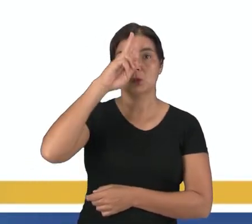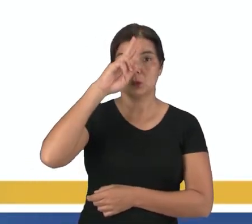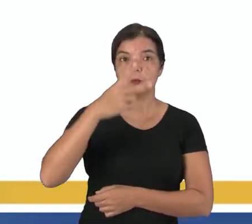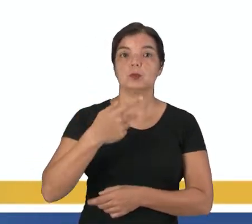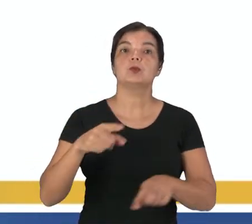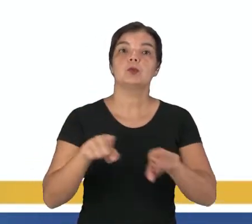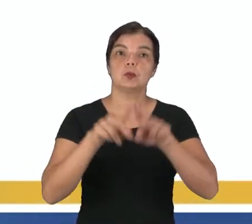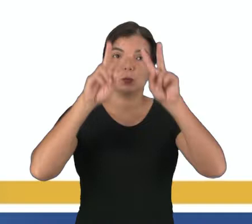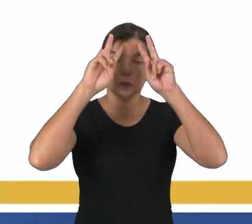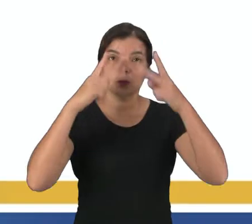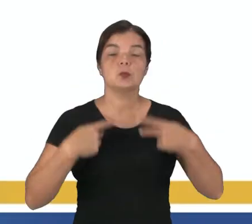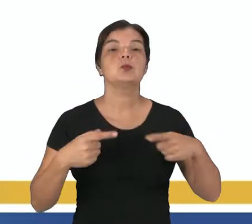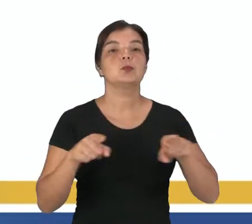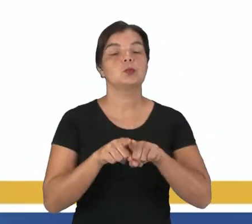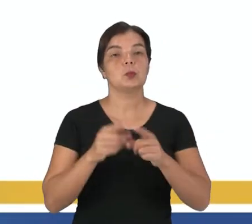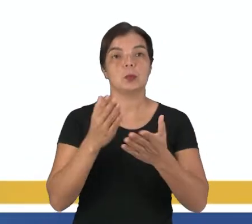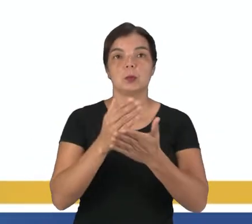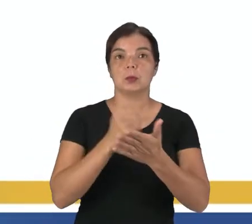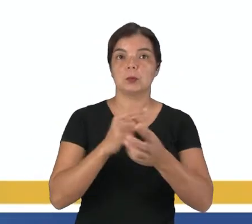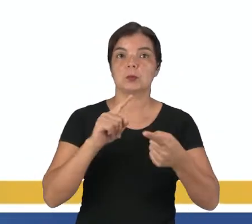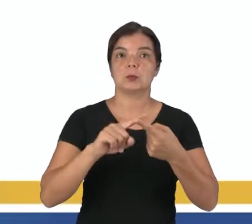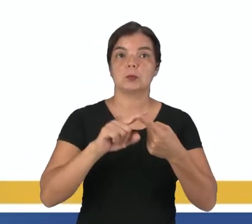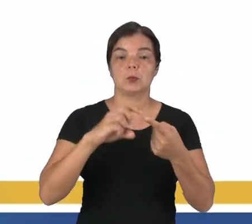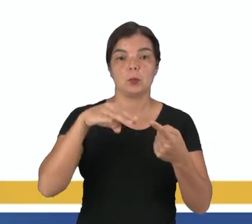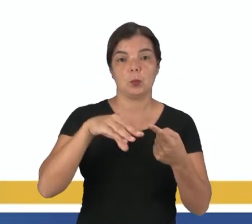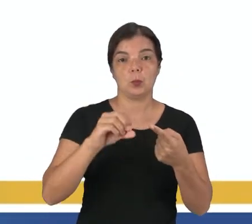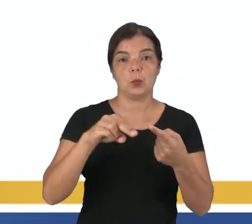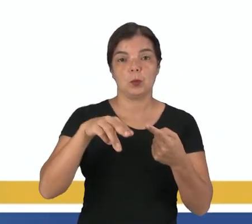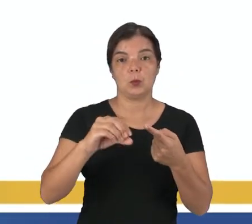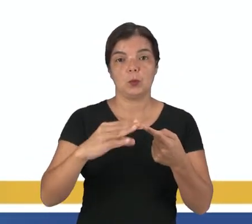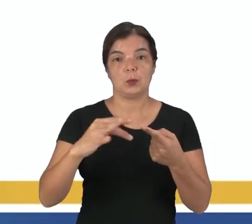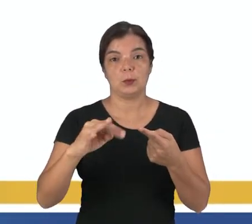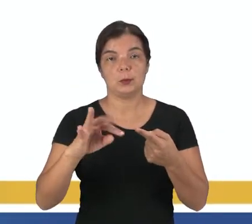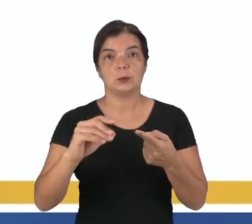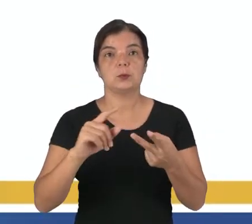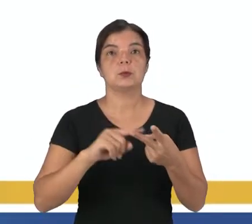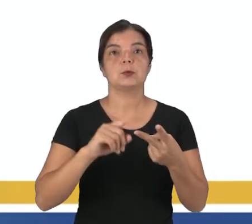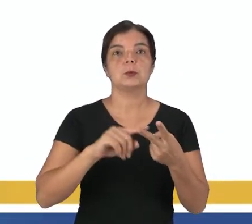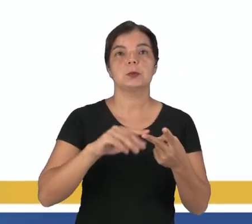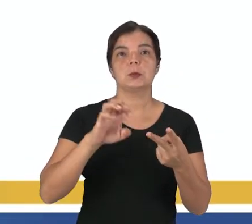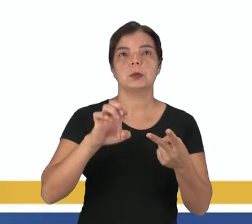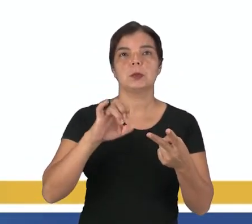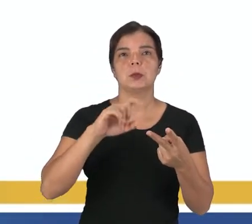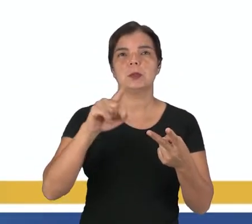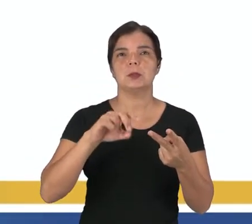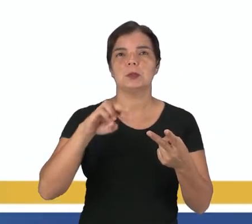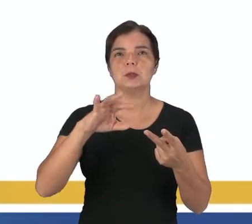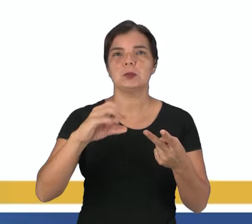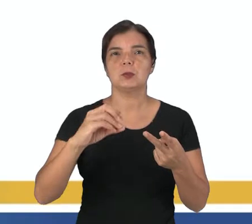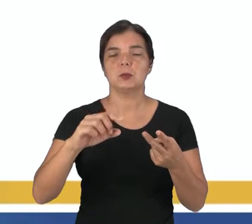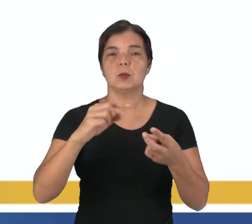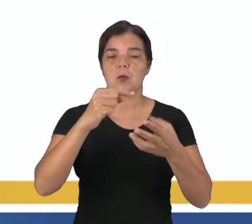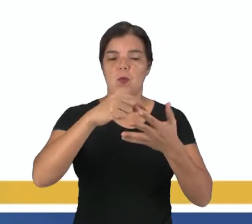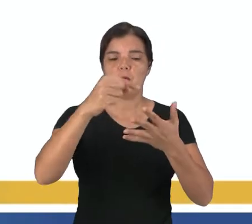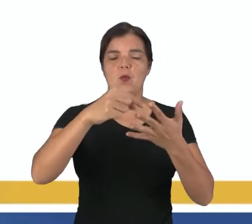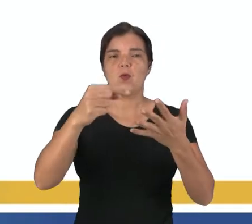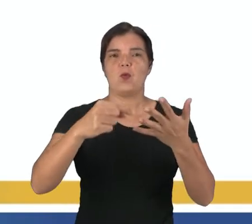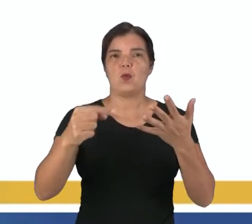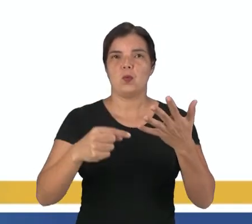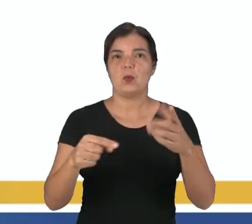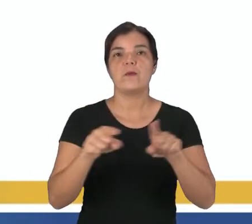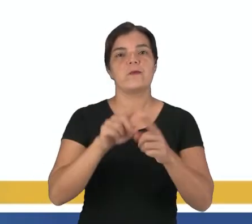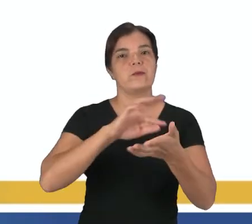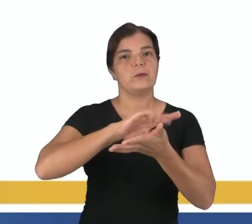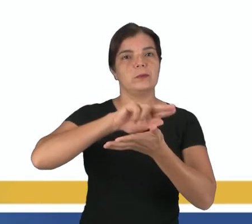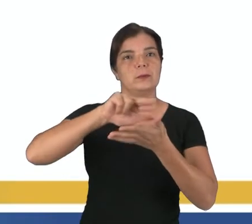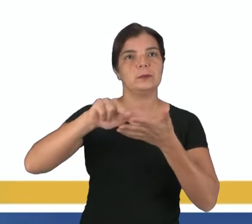Os leucócitos, eles podem ser divididos em monócitos, eosinófilos, basófilos, linfócitos e